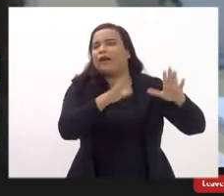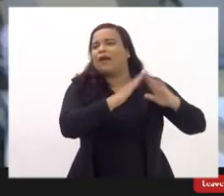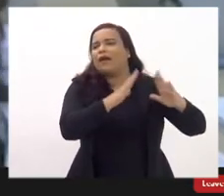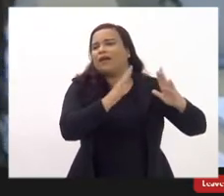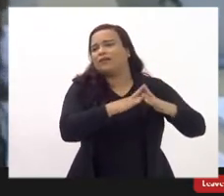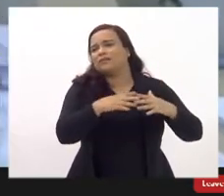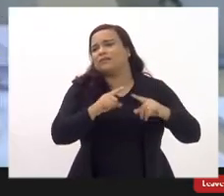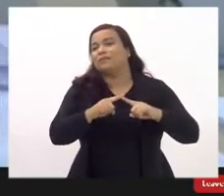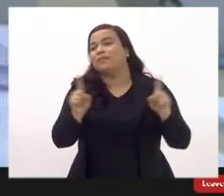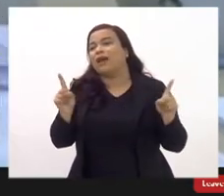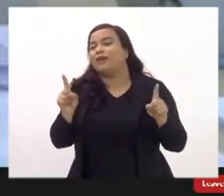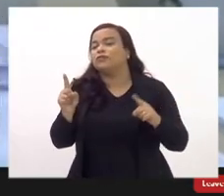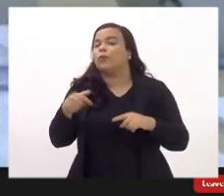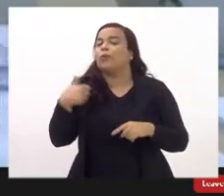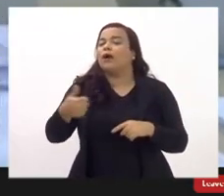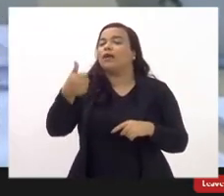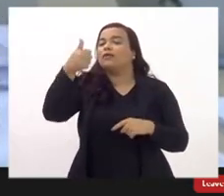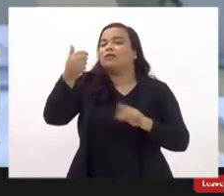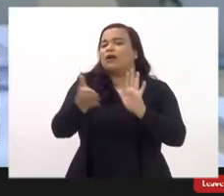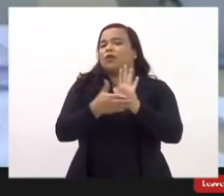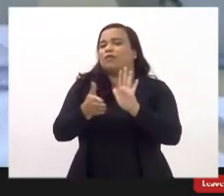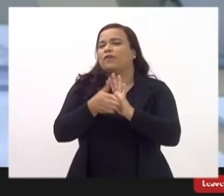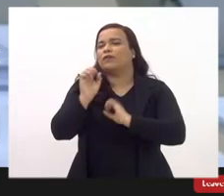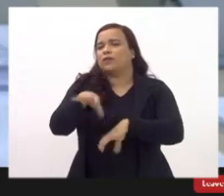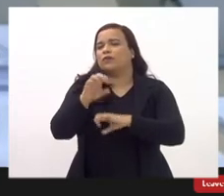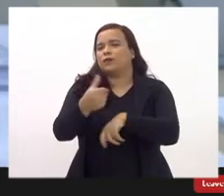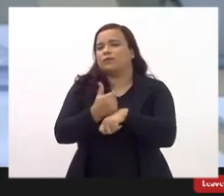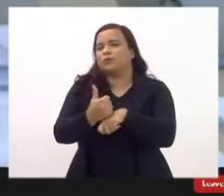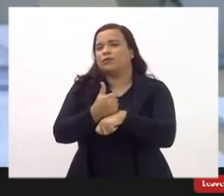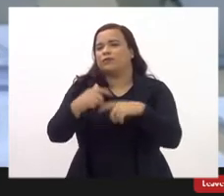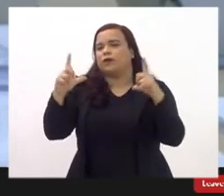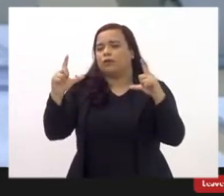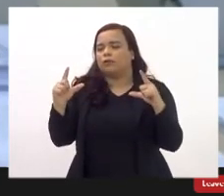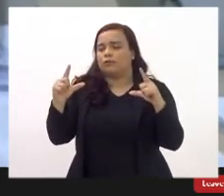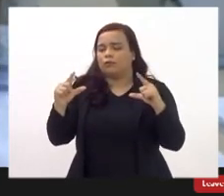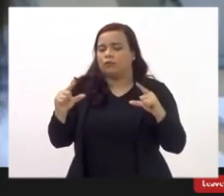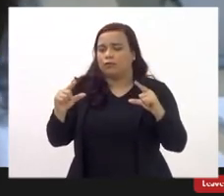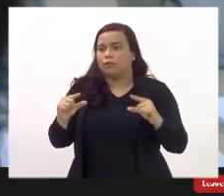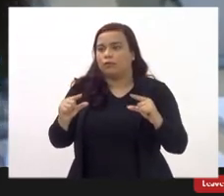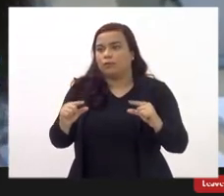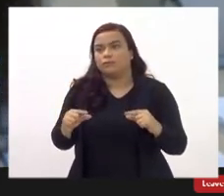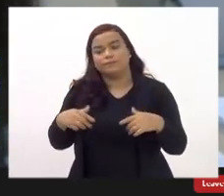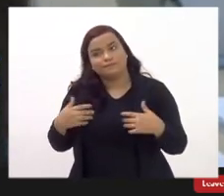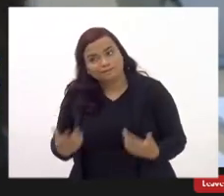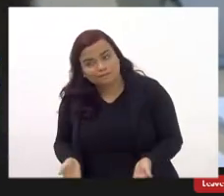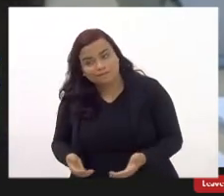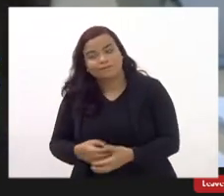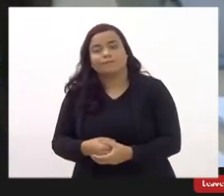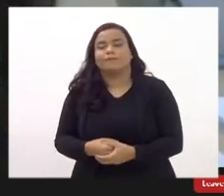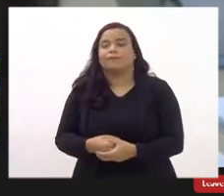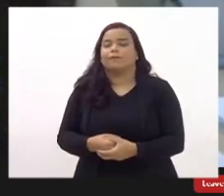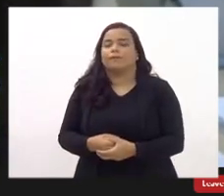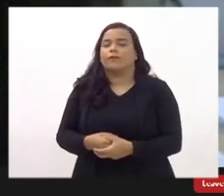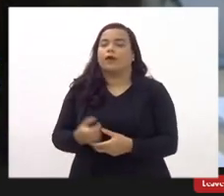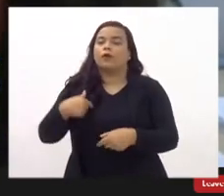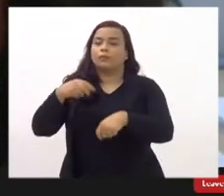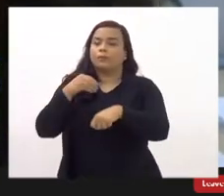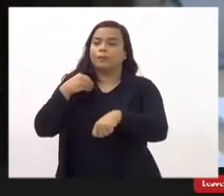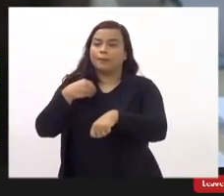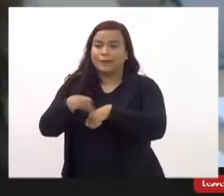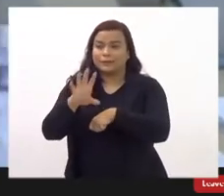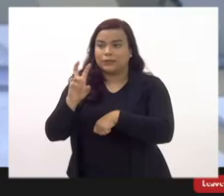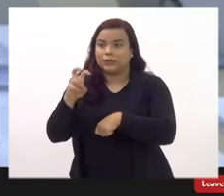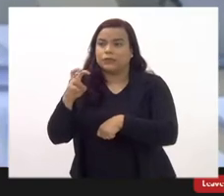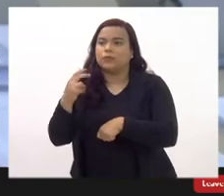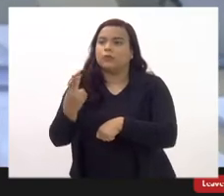vez mais baixa a qualidade da oferta da educação profissional no nosso país. Então, depois eu posso passar, deputado, para você a